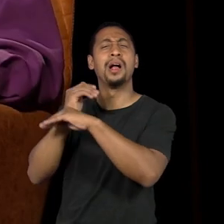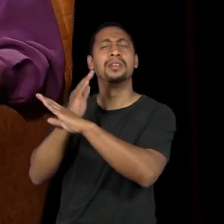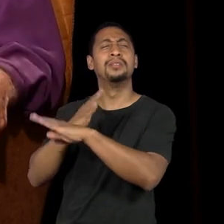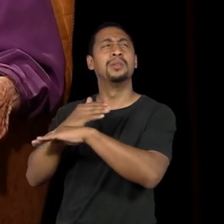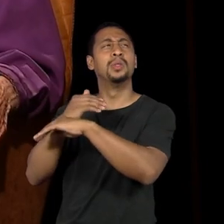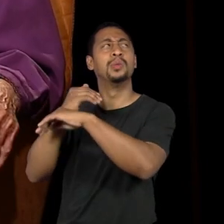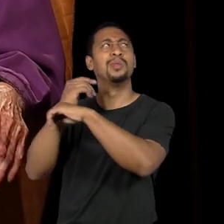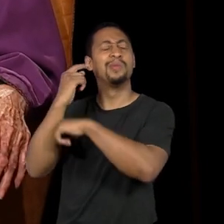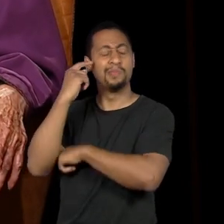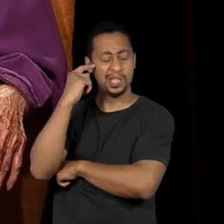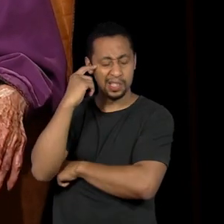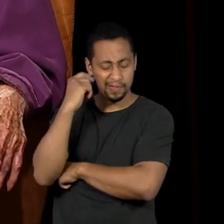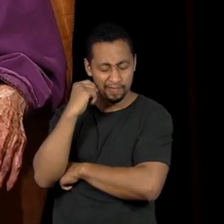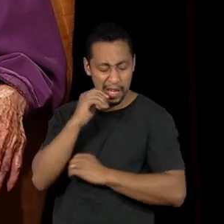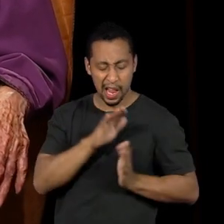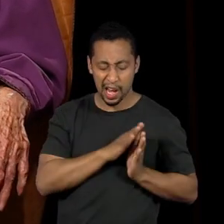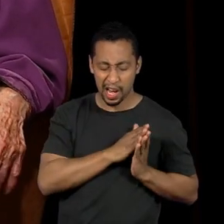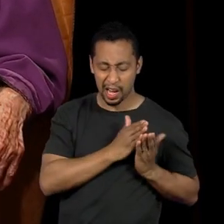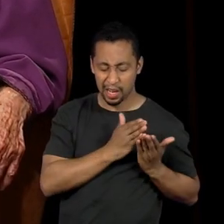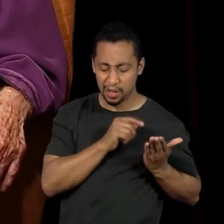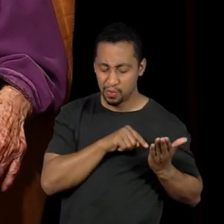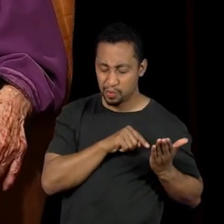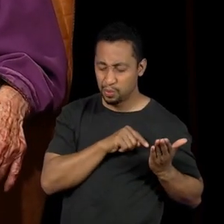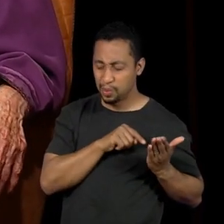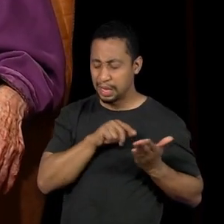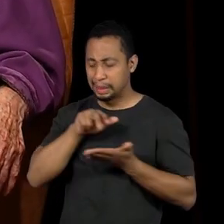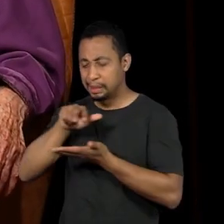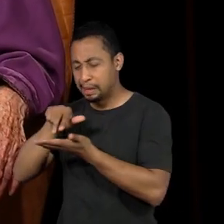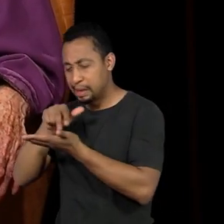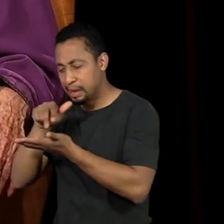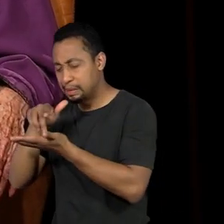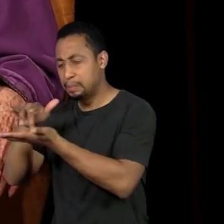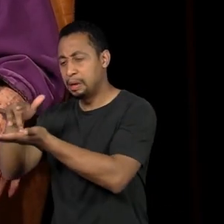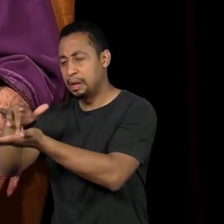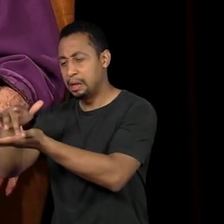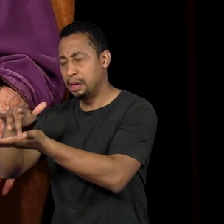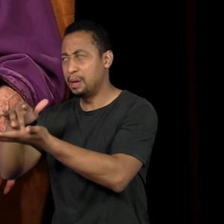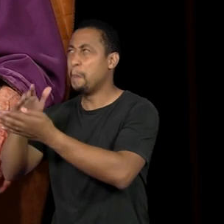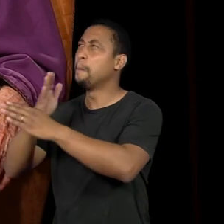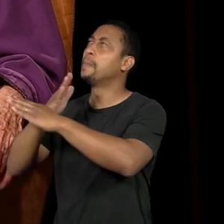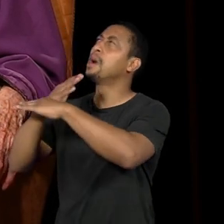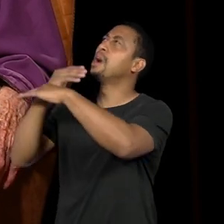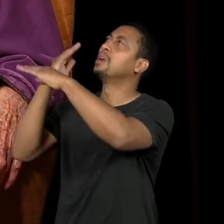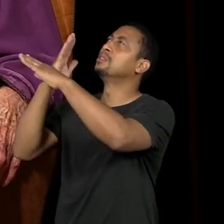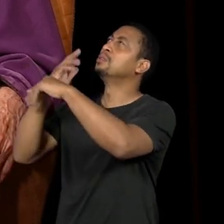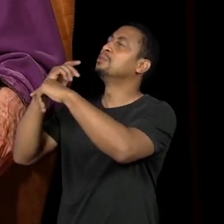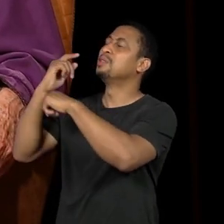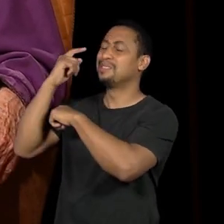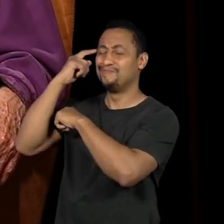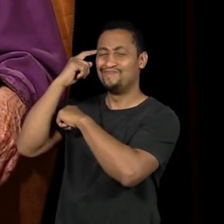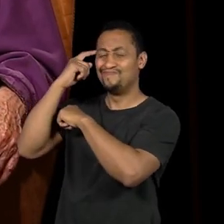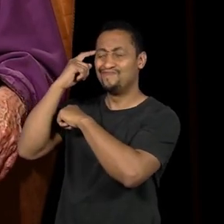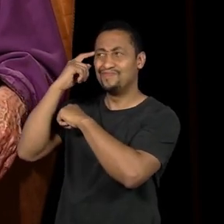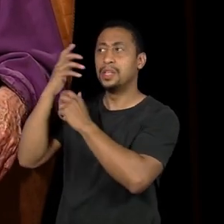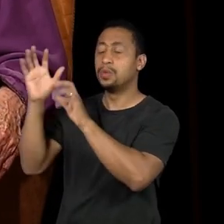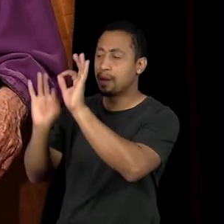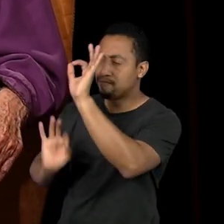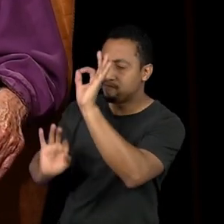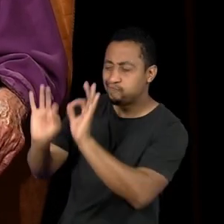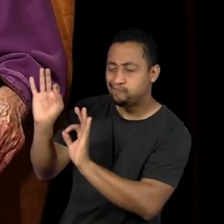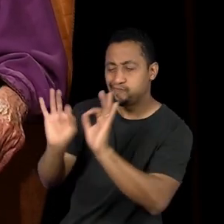coisa terrível. Eu fazia o Reobaldo e a gente contava essa história, a